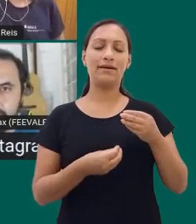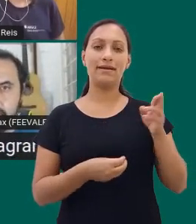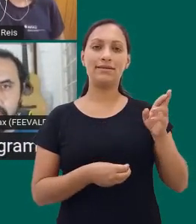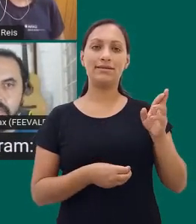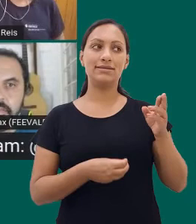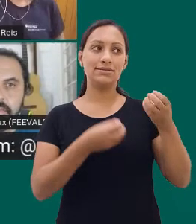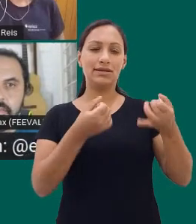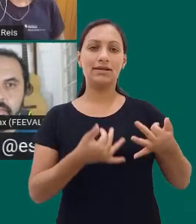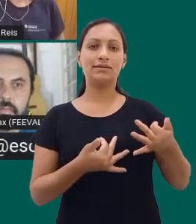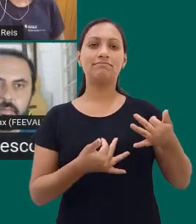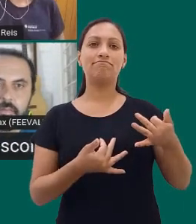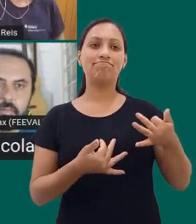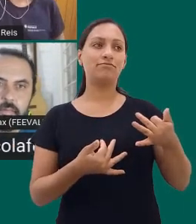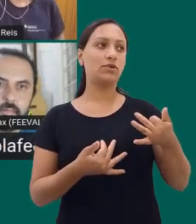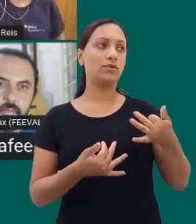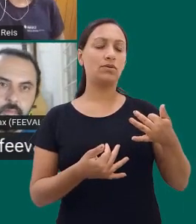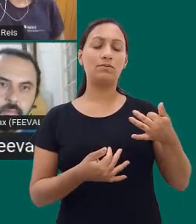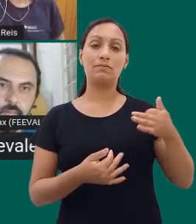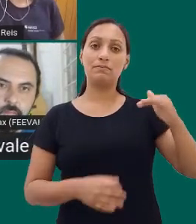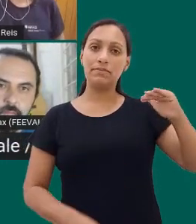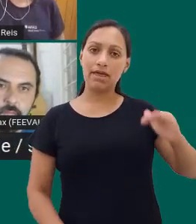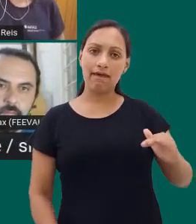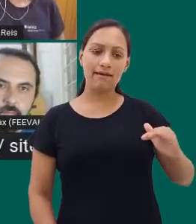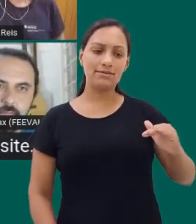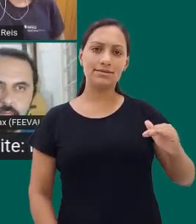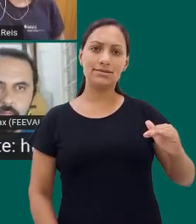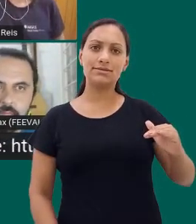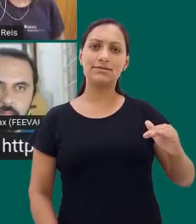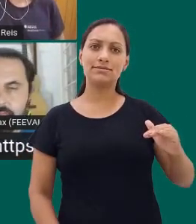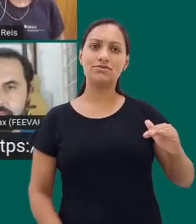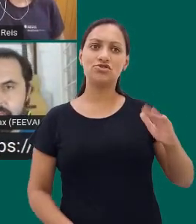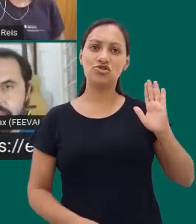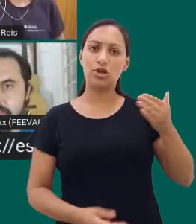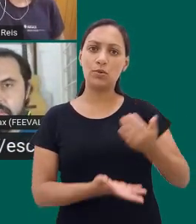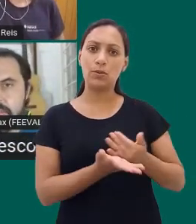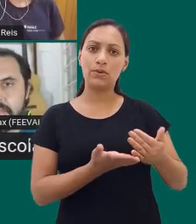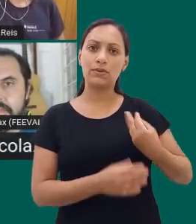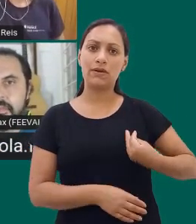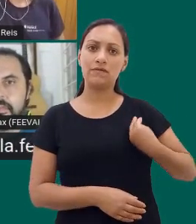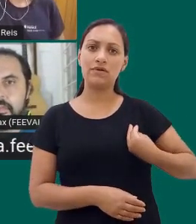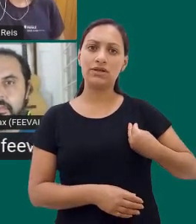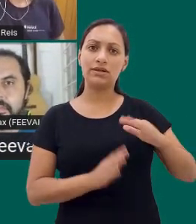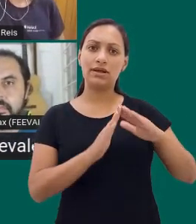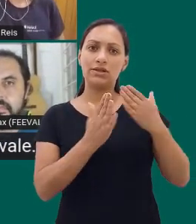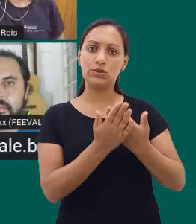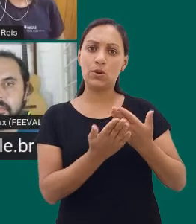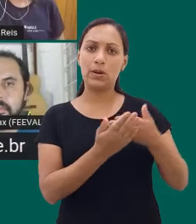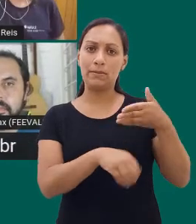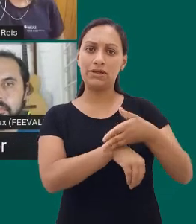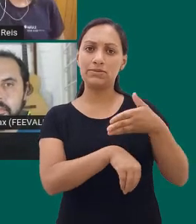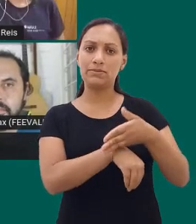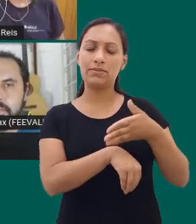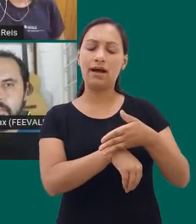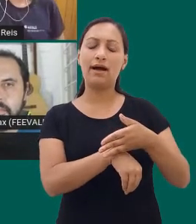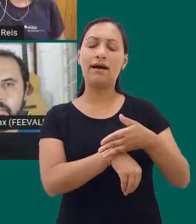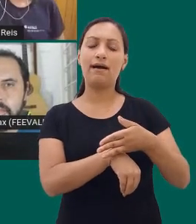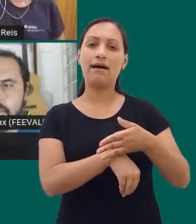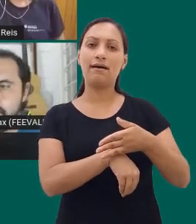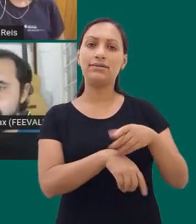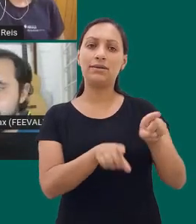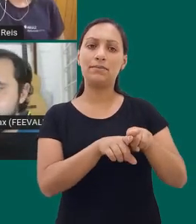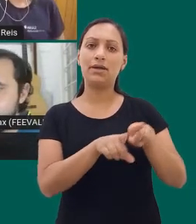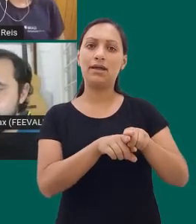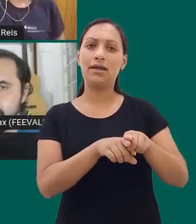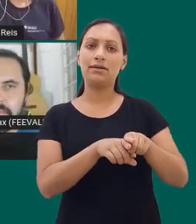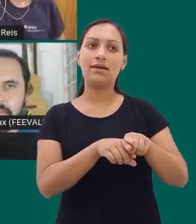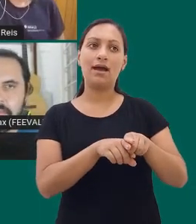são crianças, são pequenas, mas desde o início da sua vida, então, escolar, elas já começam a frequentar e circular pelos ambientes